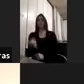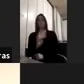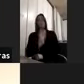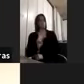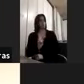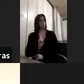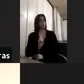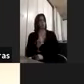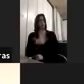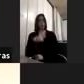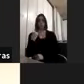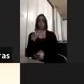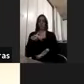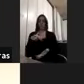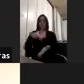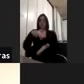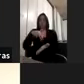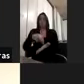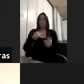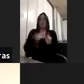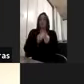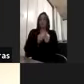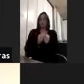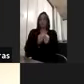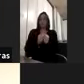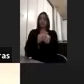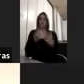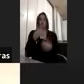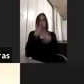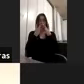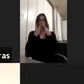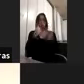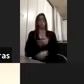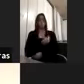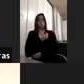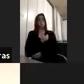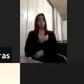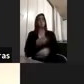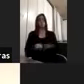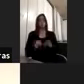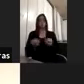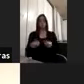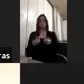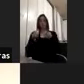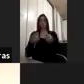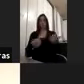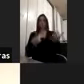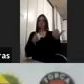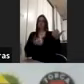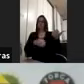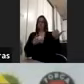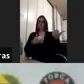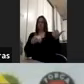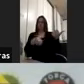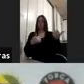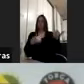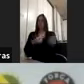eu estava em uma barraca lá com o pessoal, e a gente levou um violão, tocamos algumas músicas lá, para